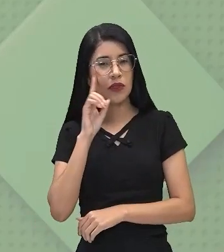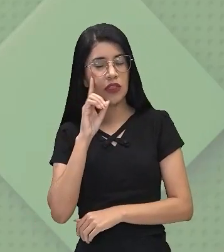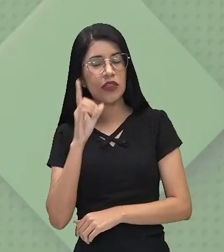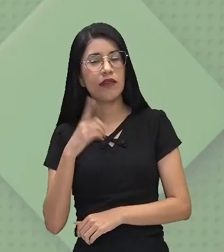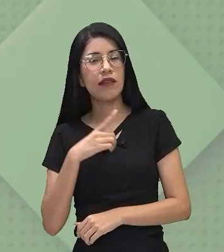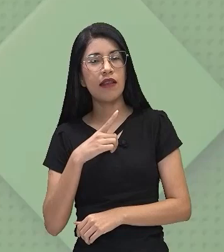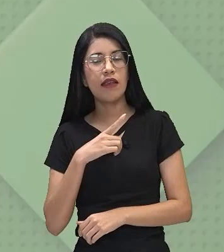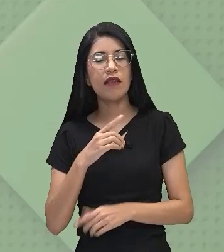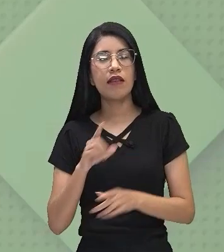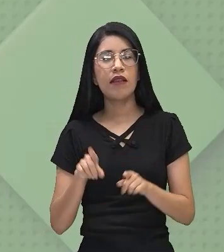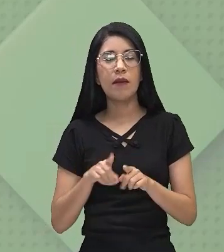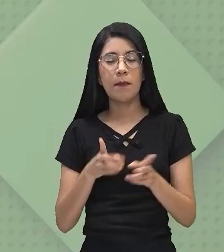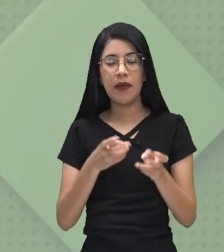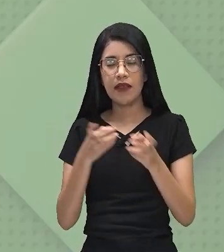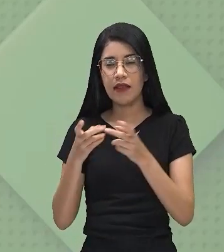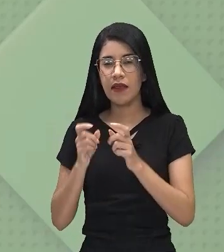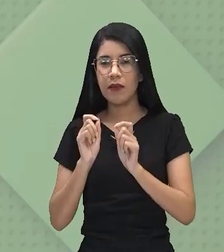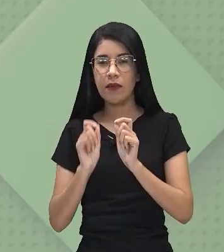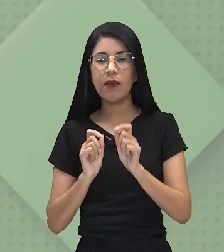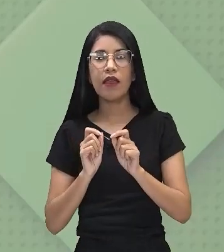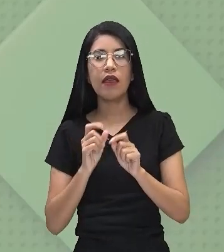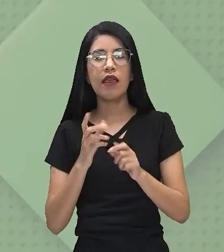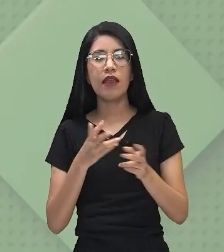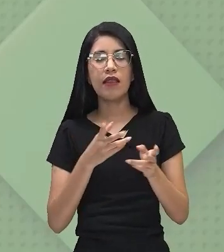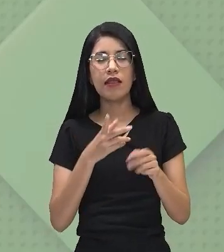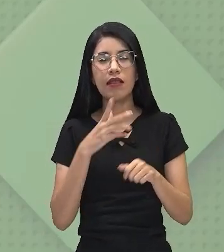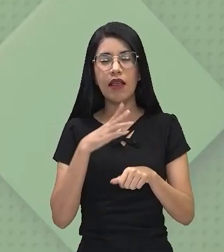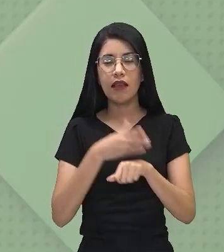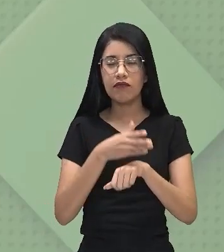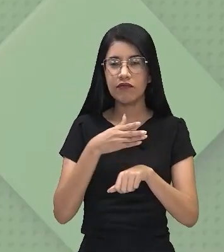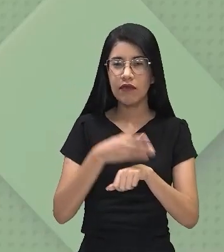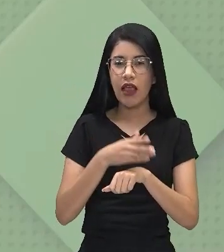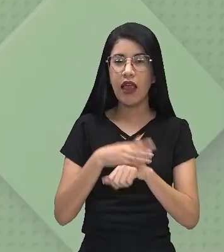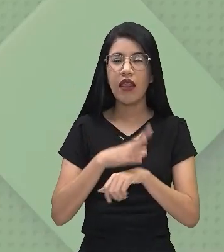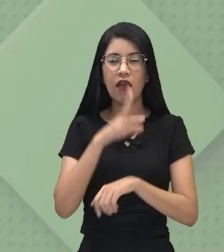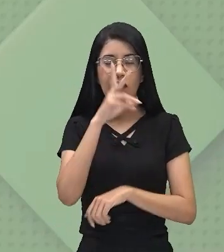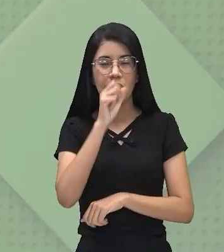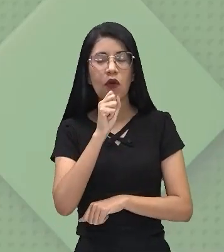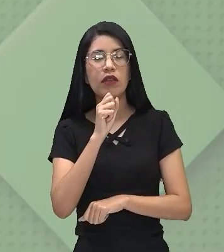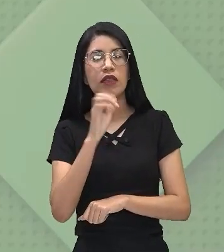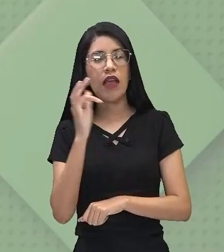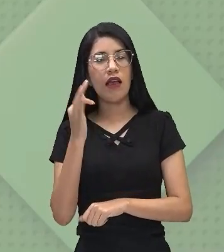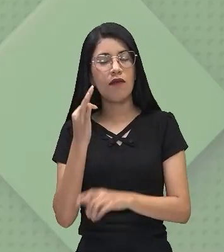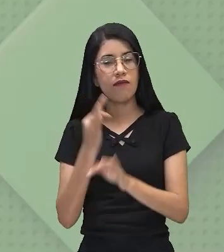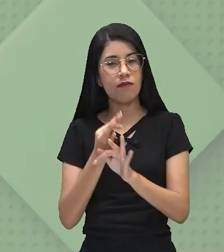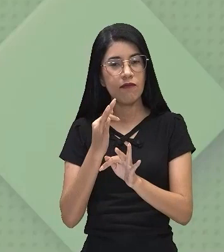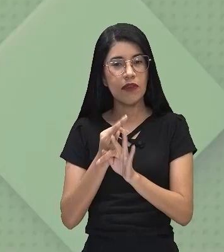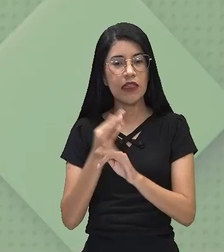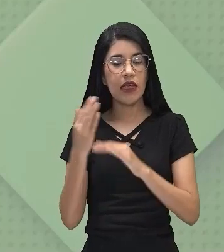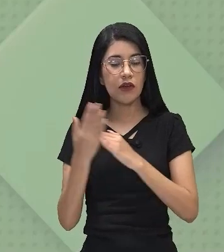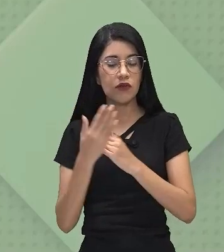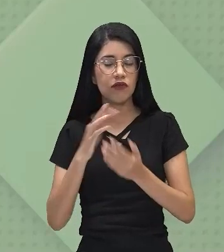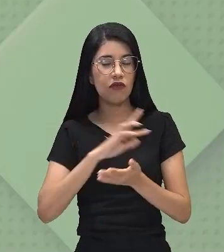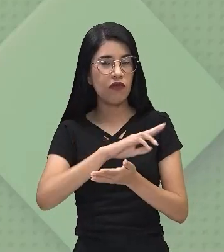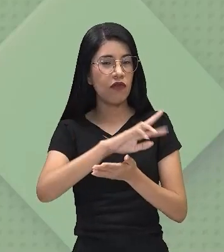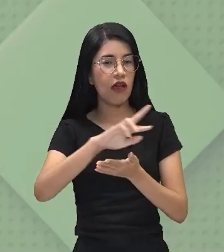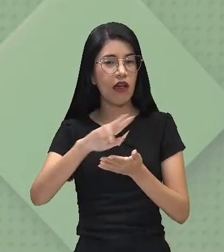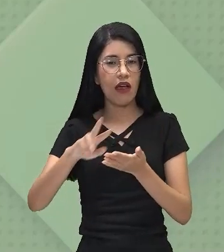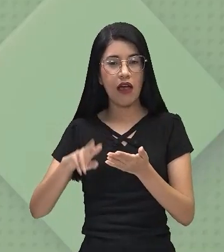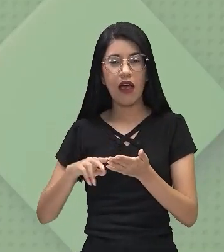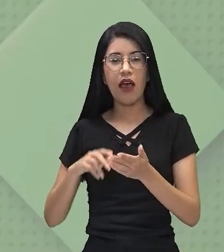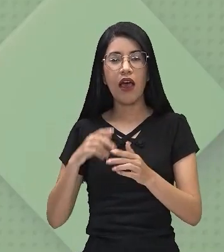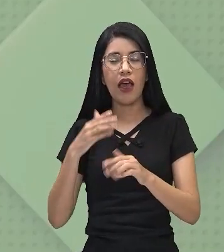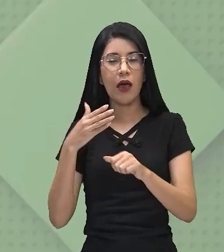onde a gente pode perceber a presença aí dessa força, física ali que vai nos auxiliar em diversas atividades aí do